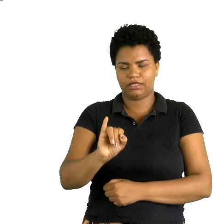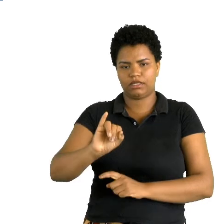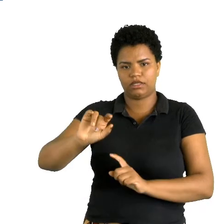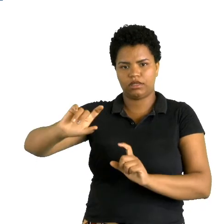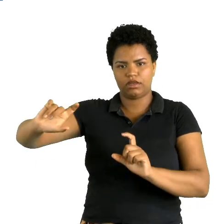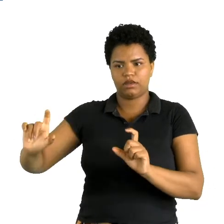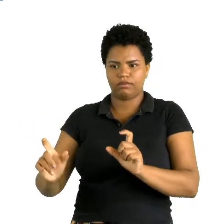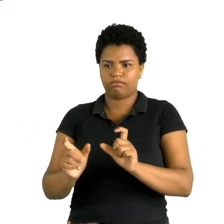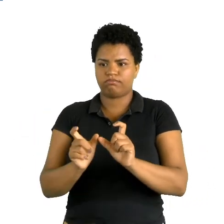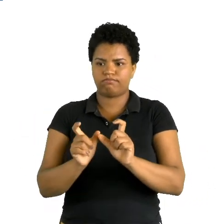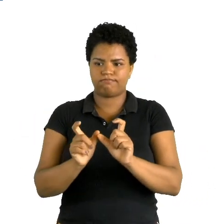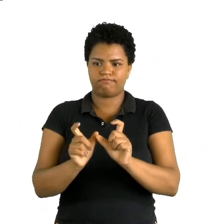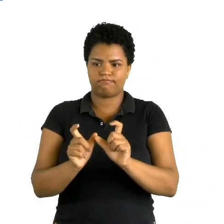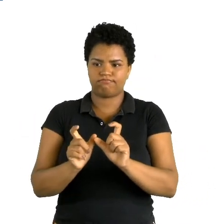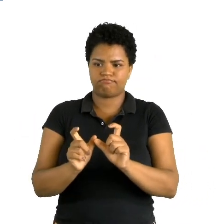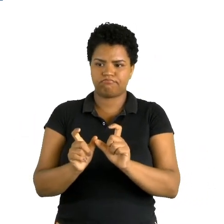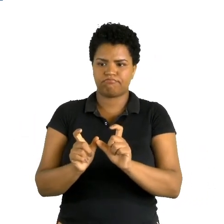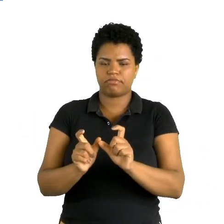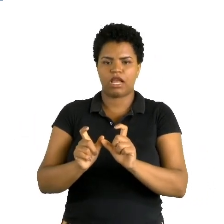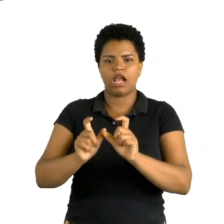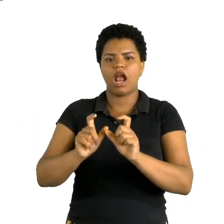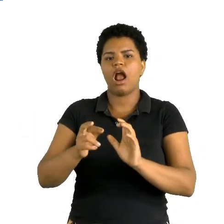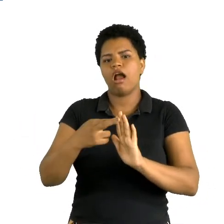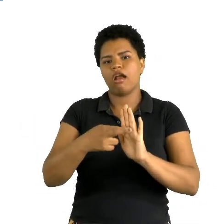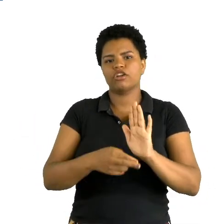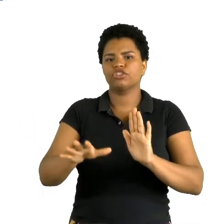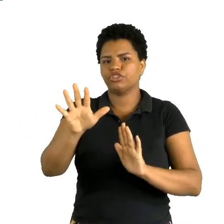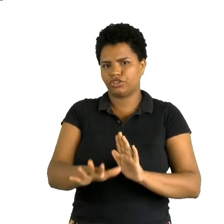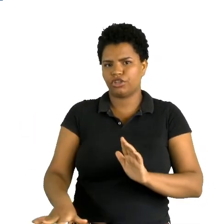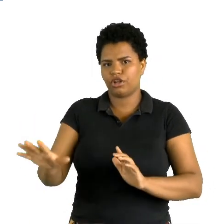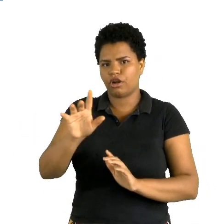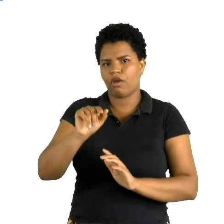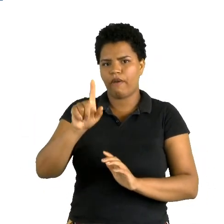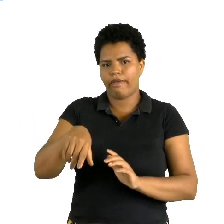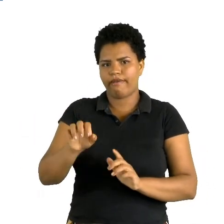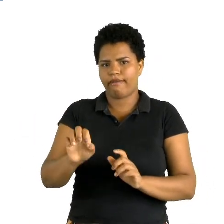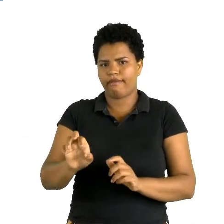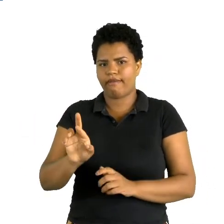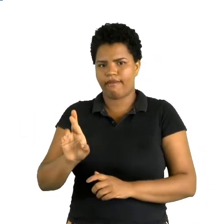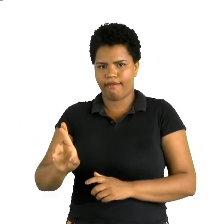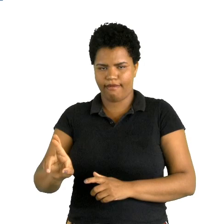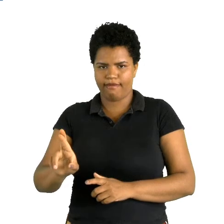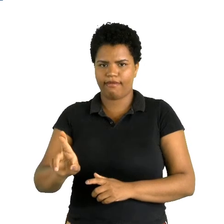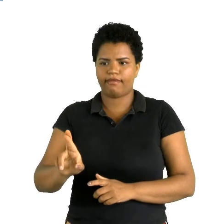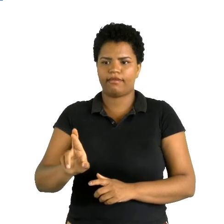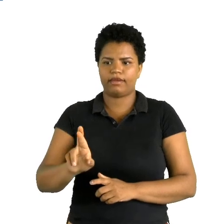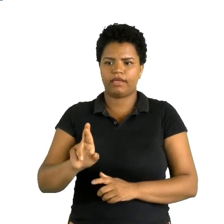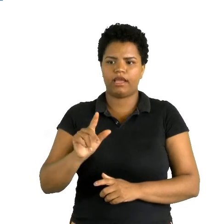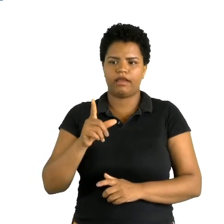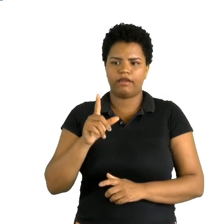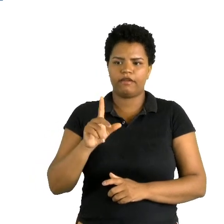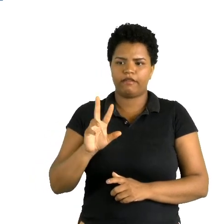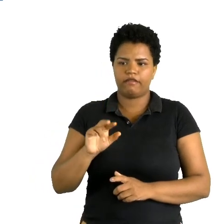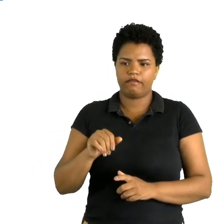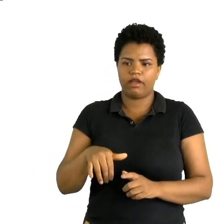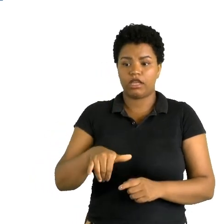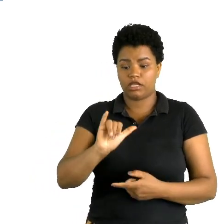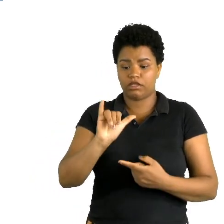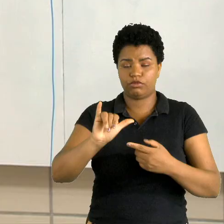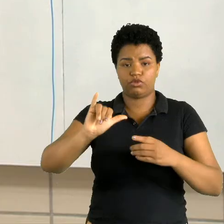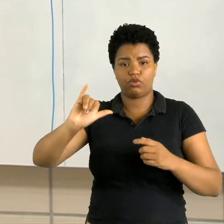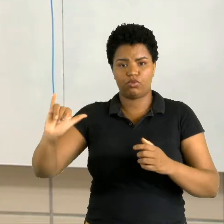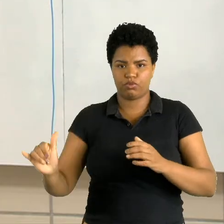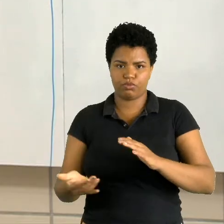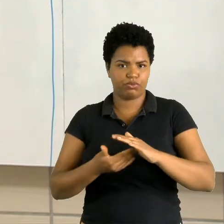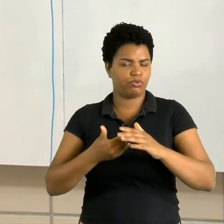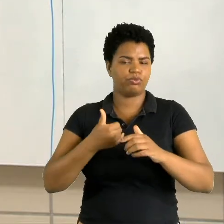nossa regrinha normal, geral, nossa regrinha geral, que é o ER, ok? Então, o Y vai sair de cena e no lugar